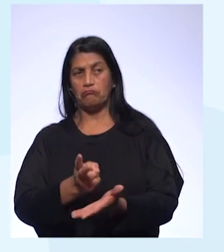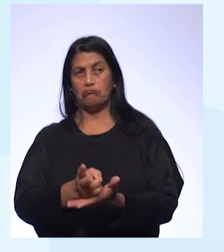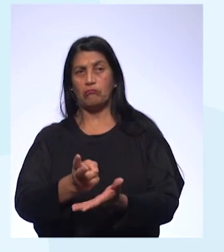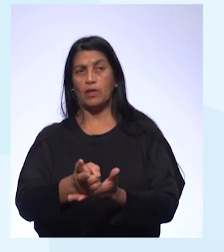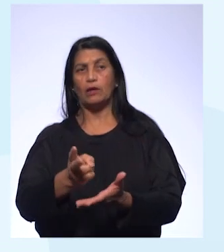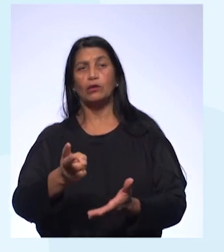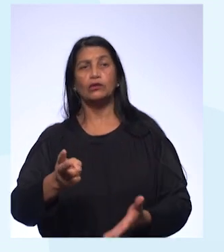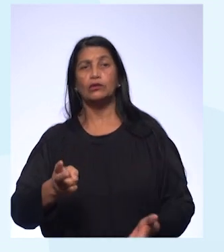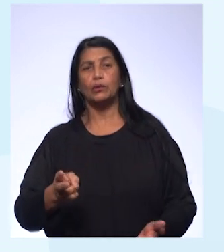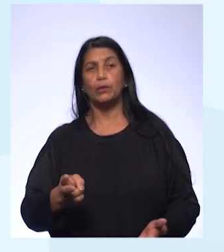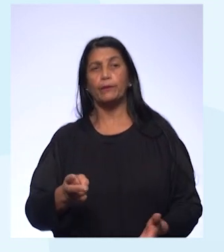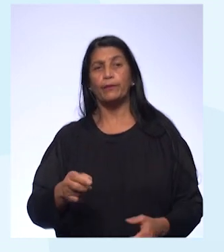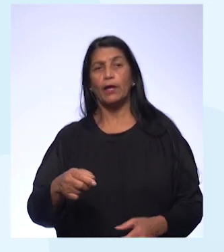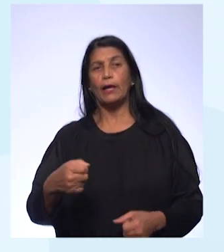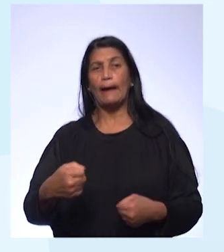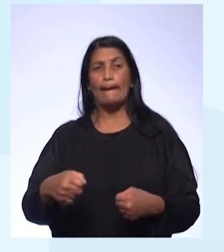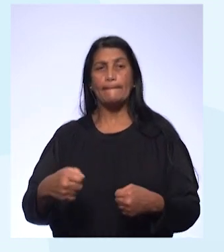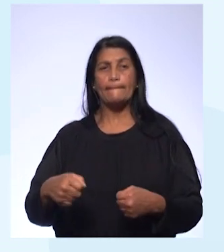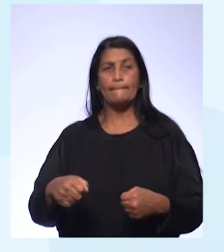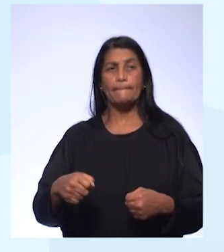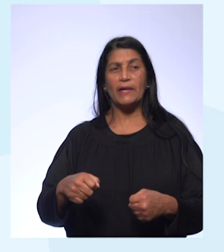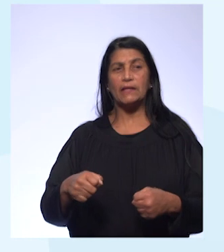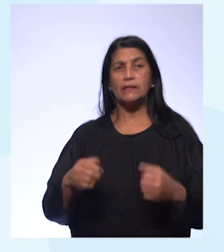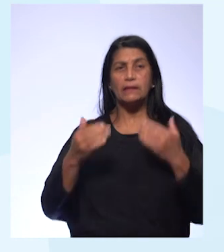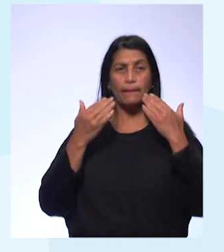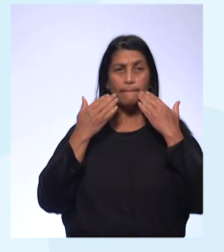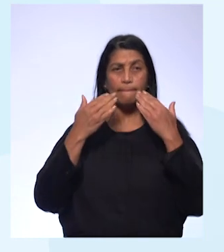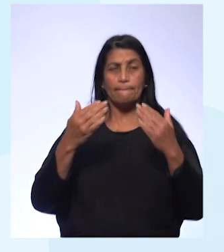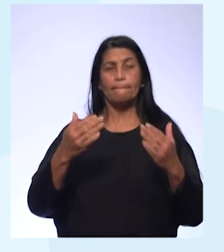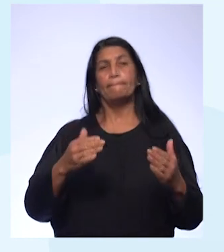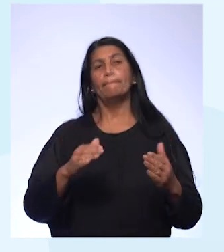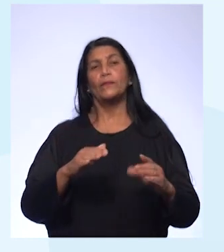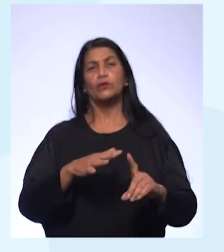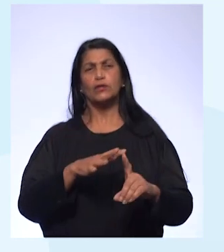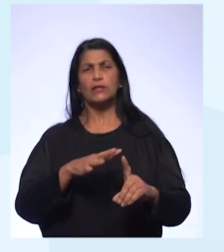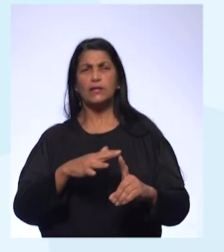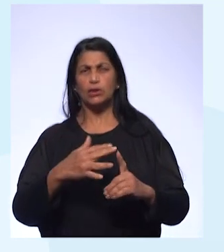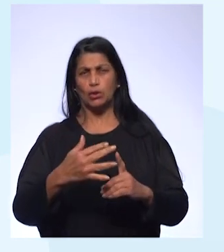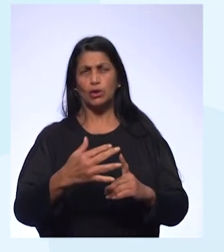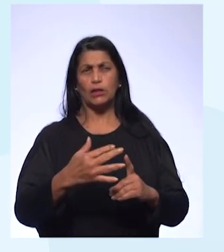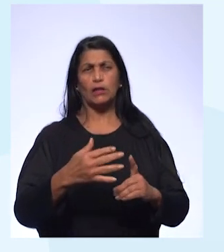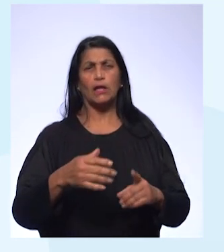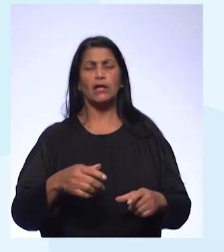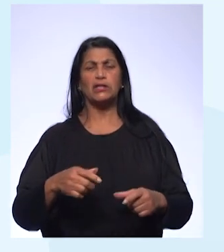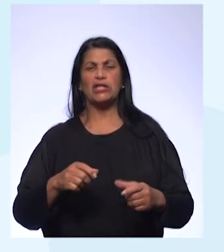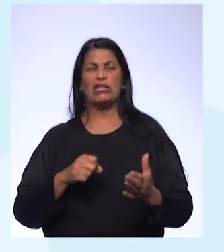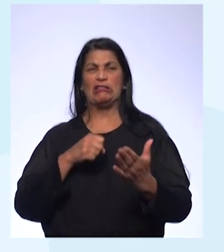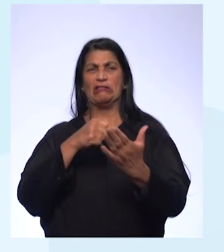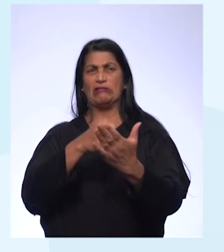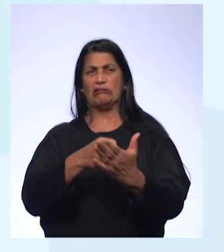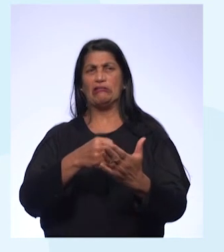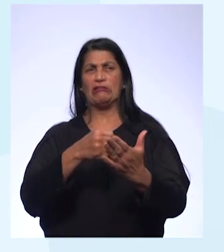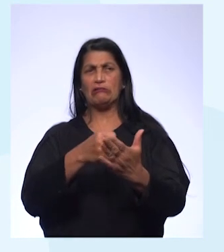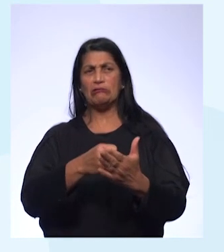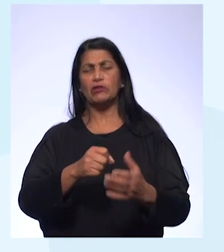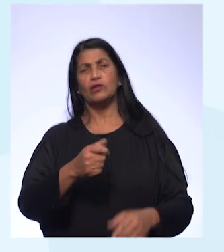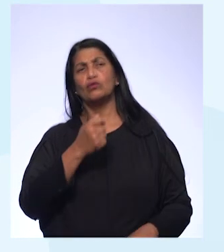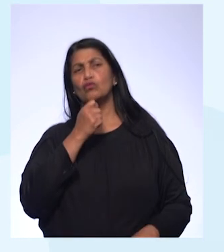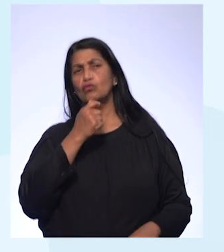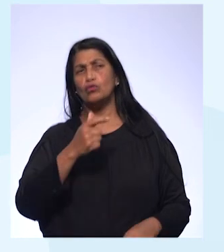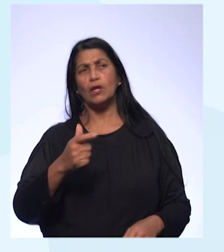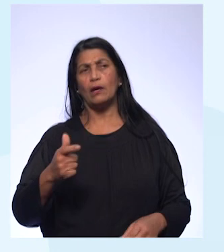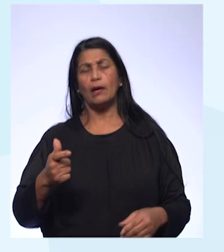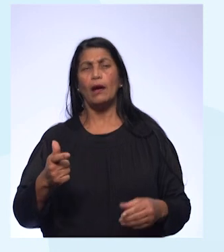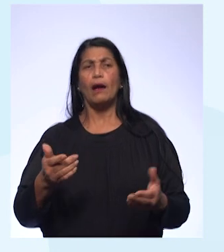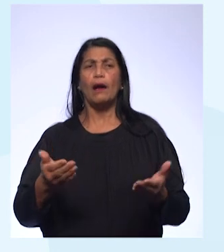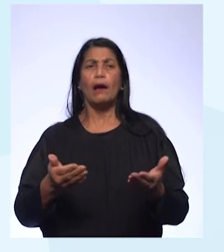burguesia. Então, é preciso formar um modelo de sociedade onde não exista luta de classes. E, para isso,